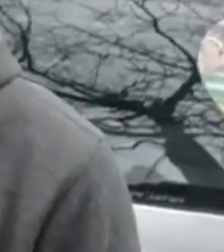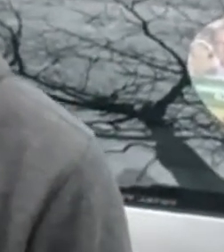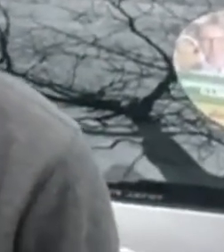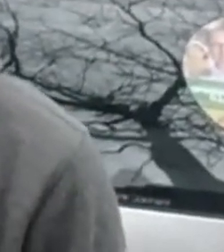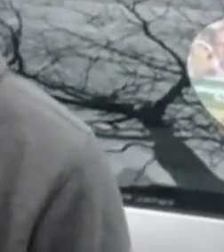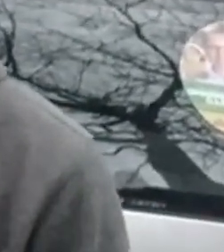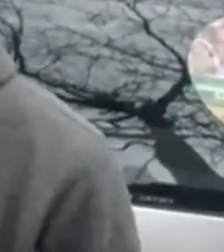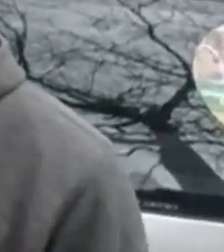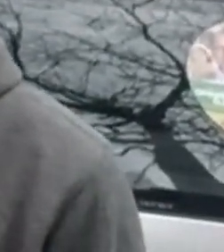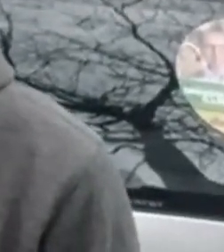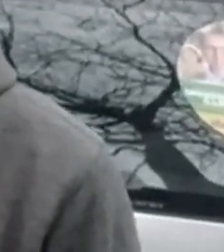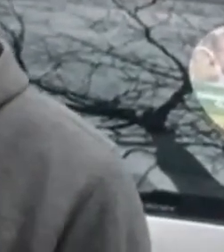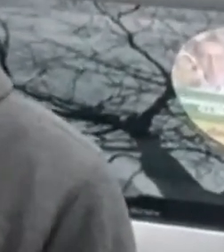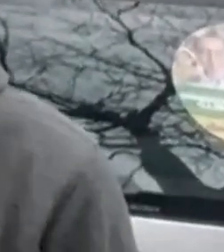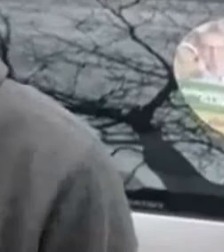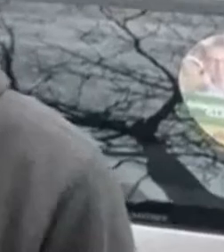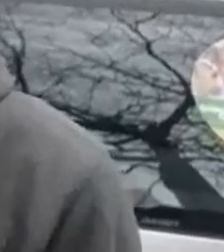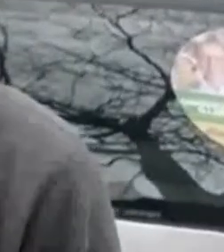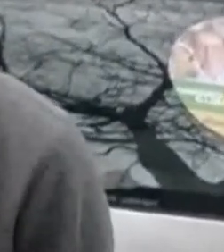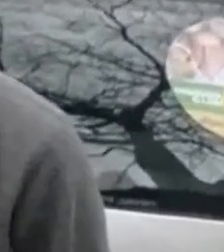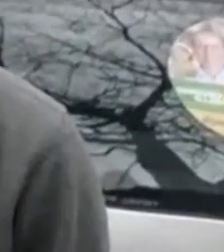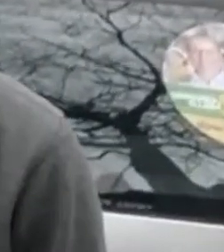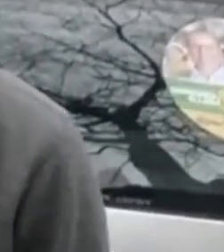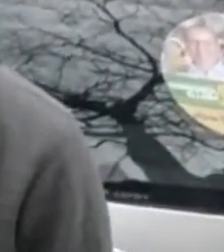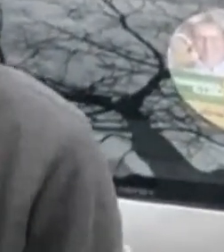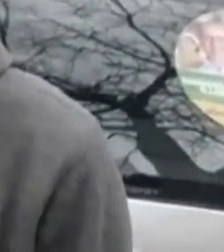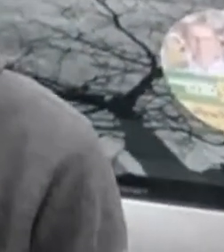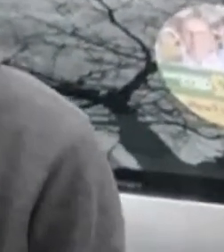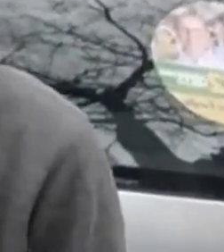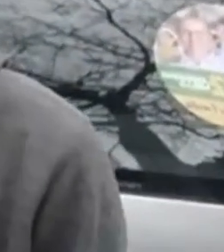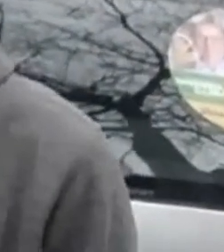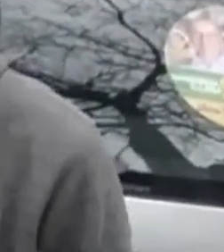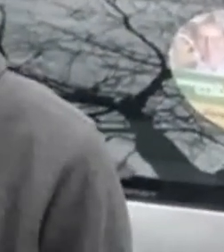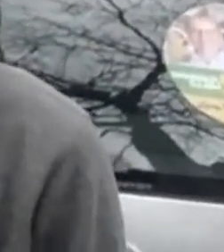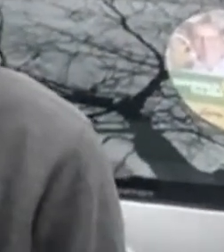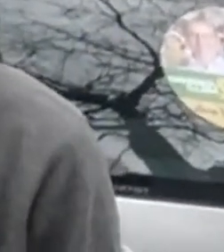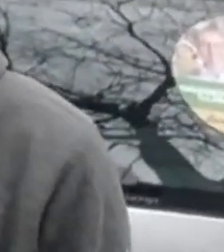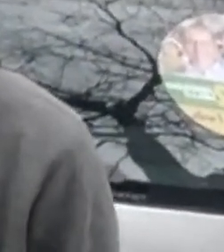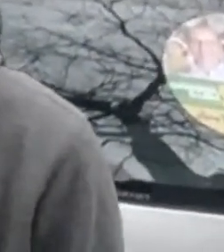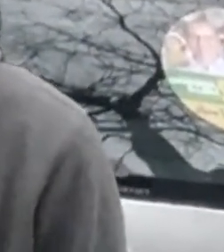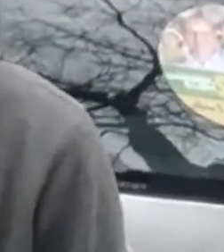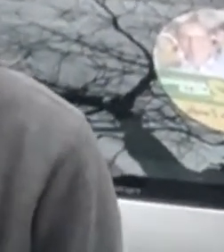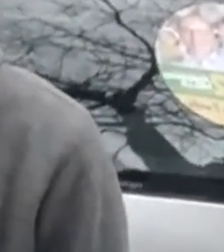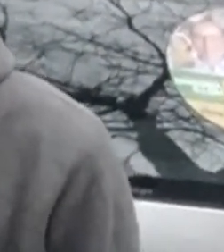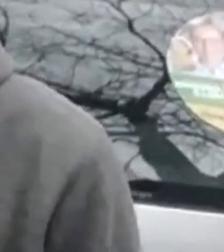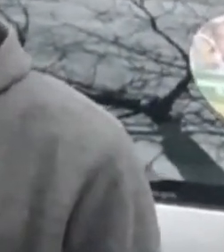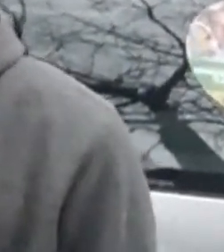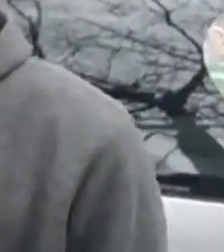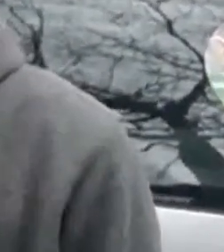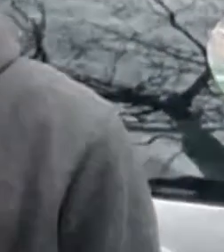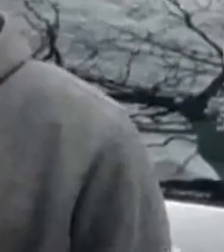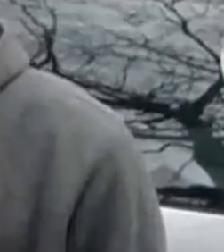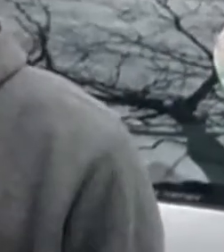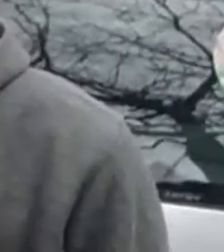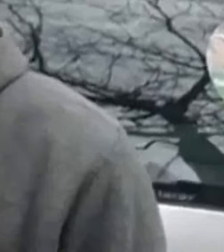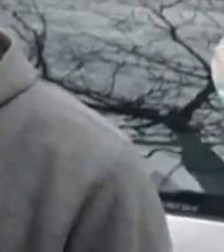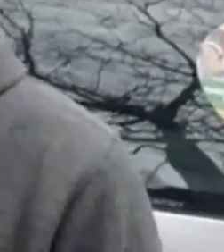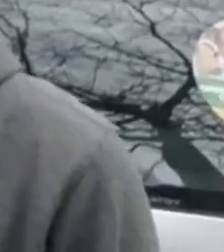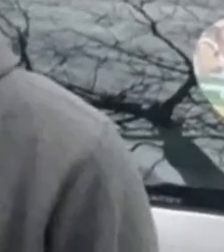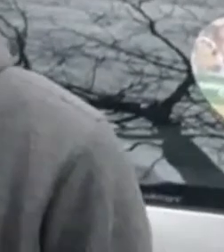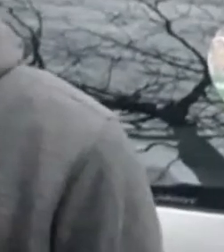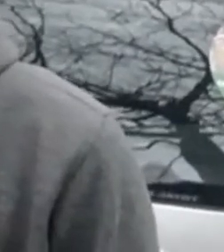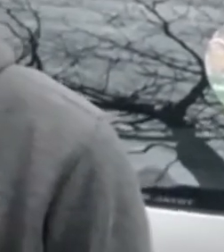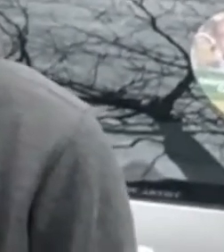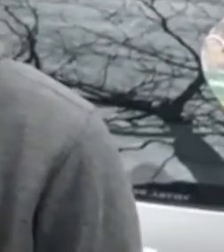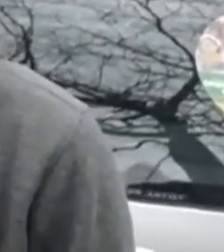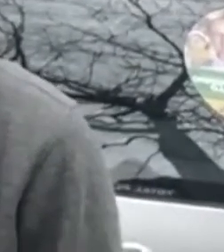Doutrinação nas escolas existe? Eu tive a oportunidade nessa manhã de conhecer o Edgar, um